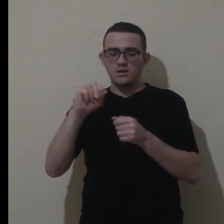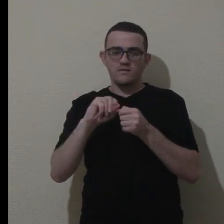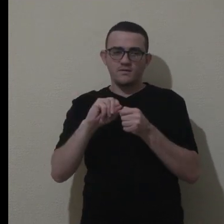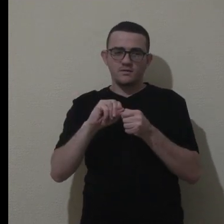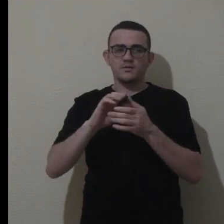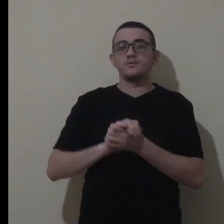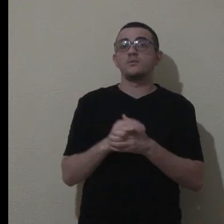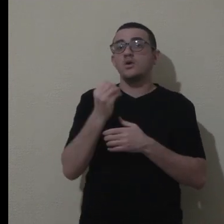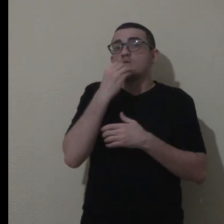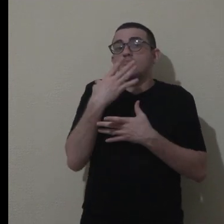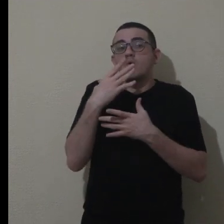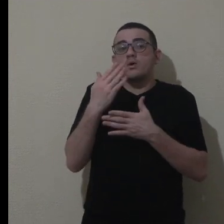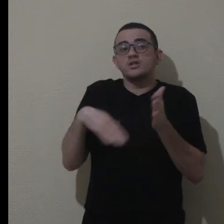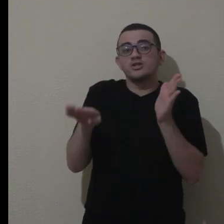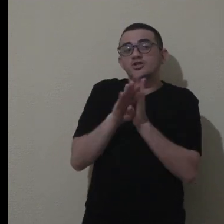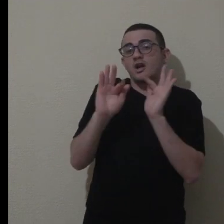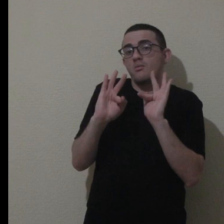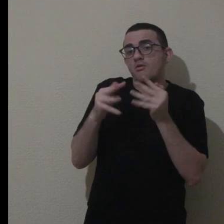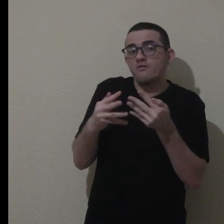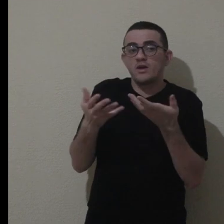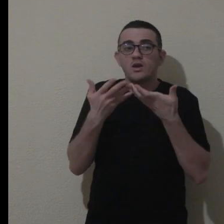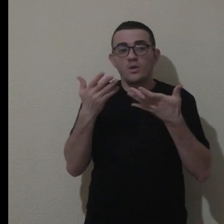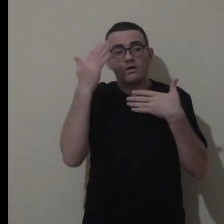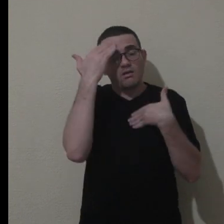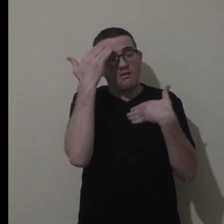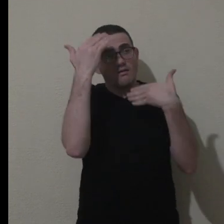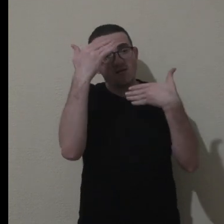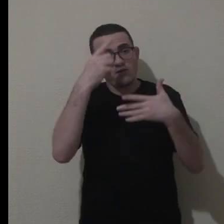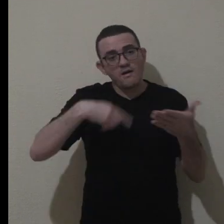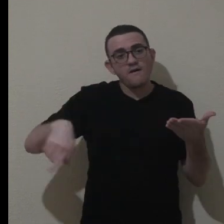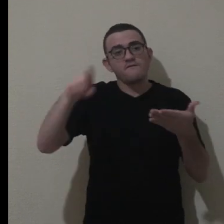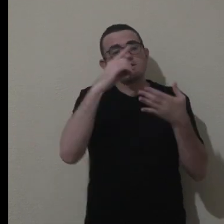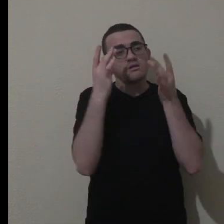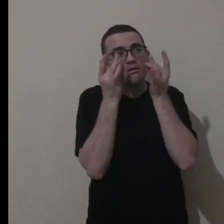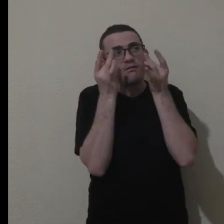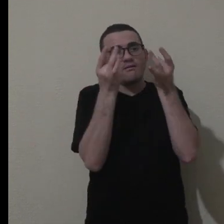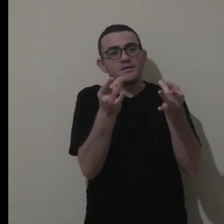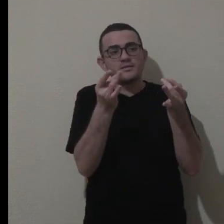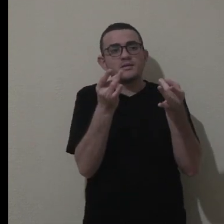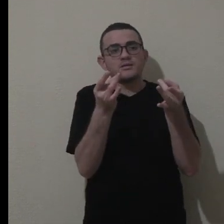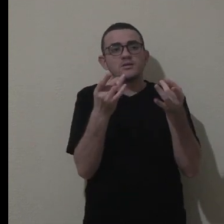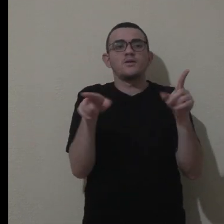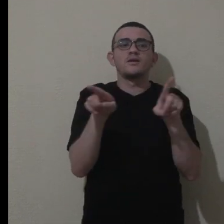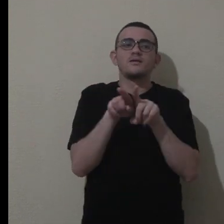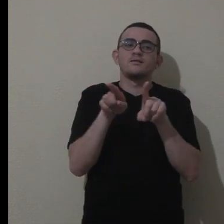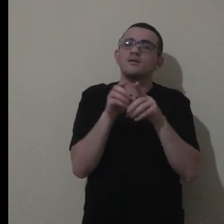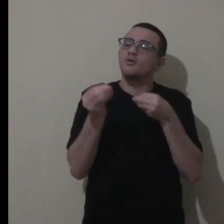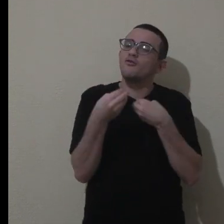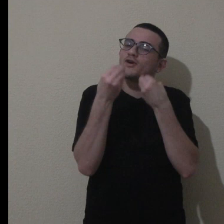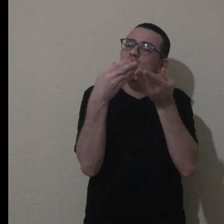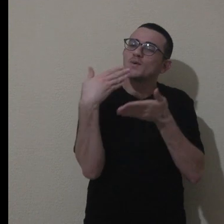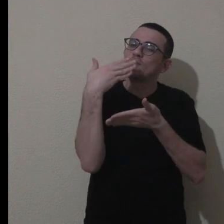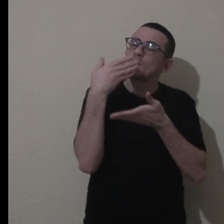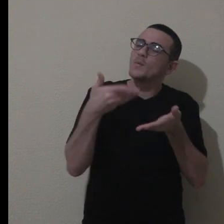conduzindo. Bom, nós chegamos ao fim. Eu queria agradecer a vocês pela atenção e oferecer um